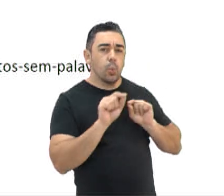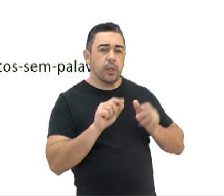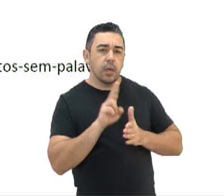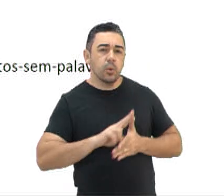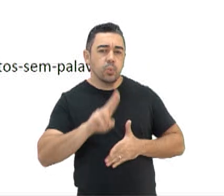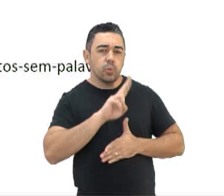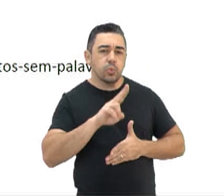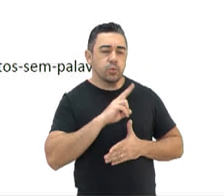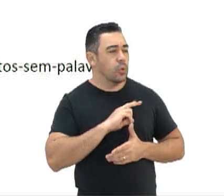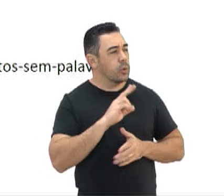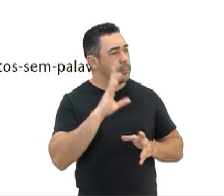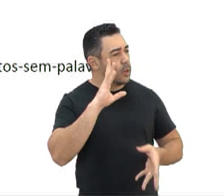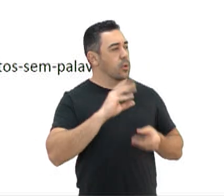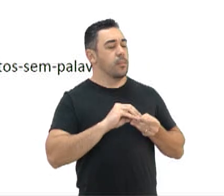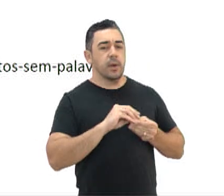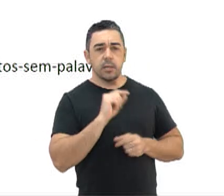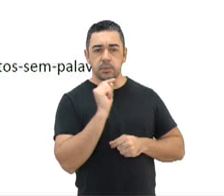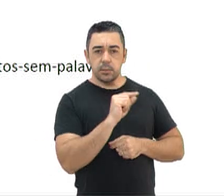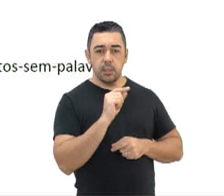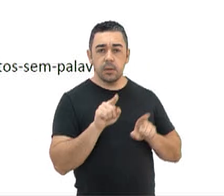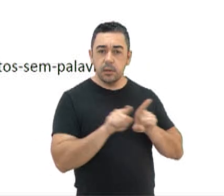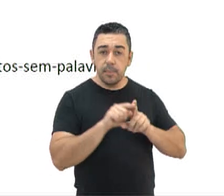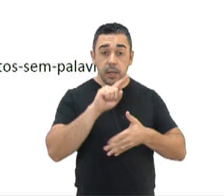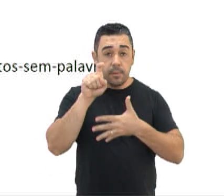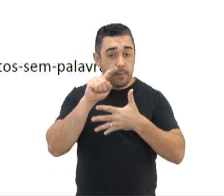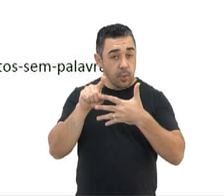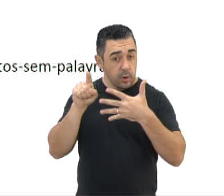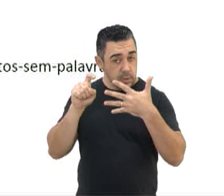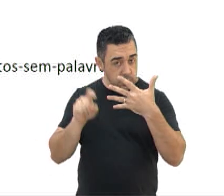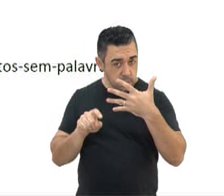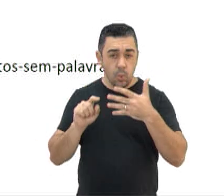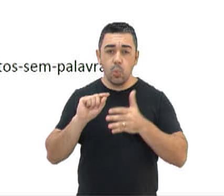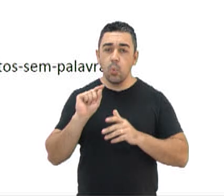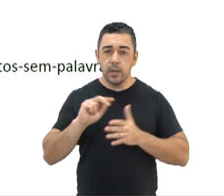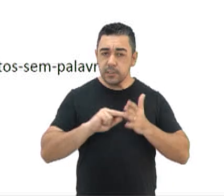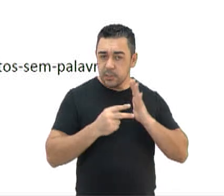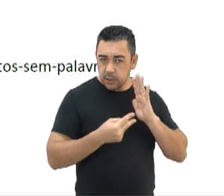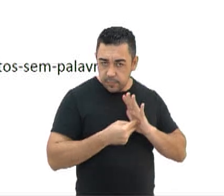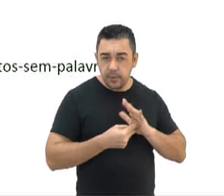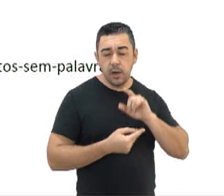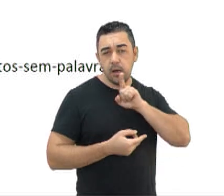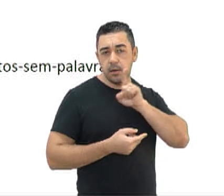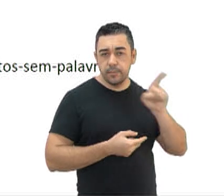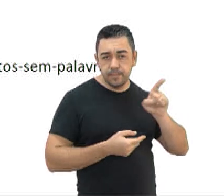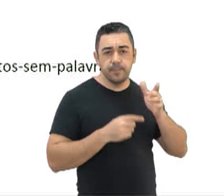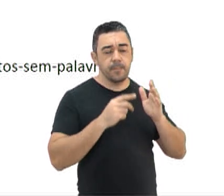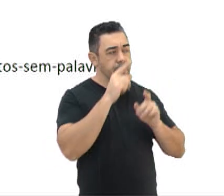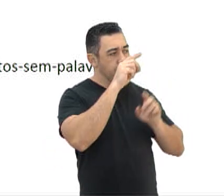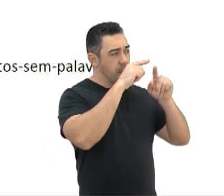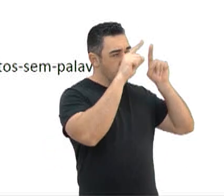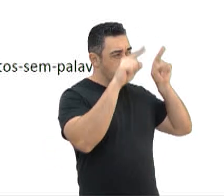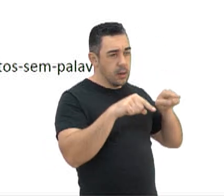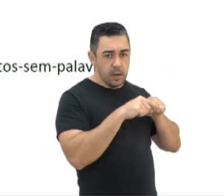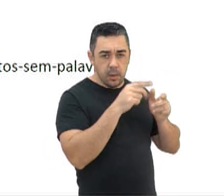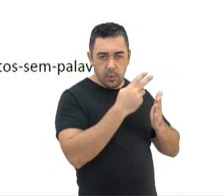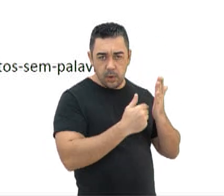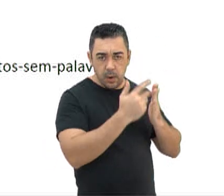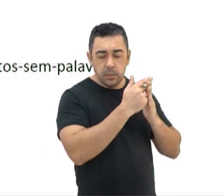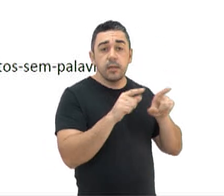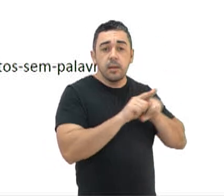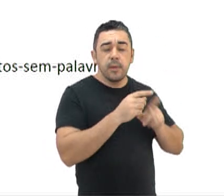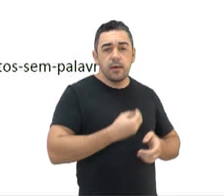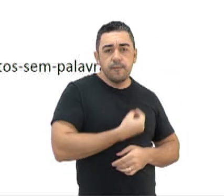e interpretação, as hipóteses sobre o significado da obra, considerando a vida do artista